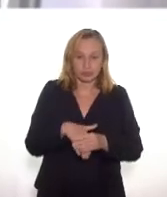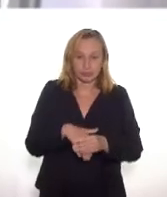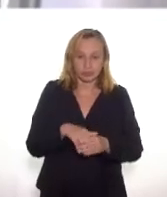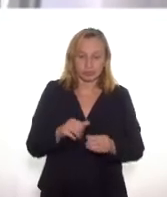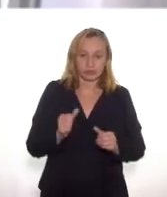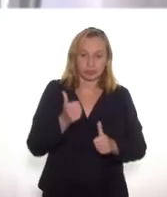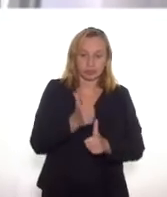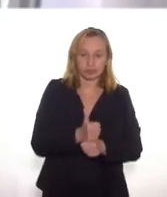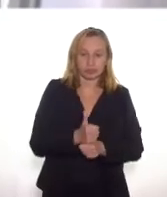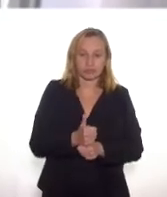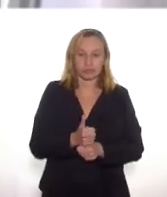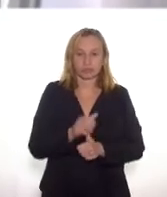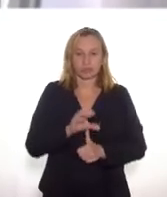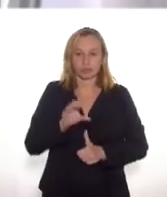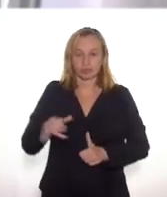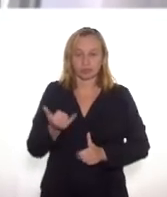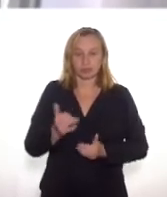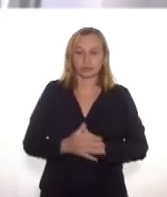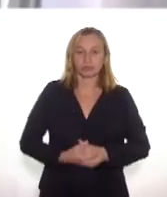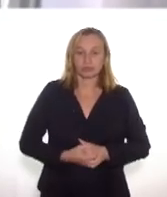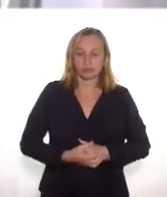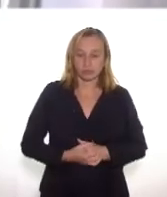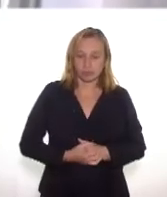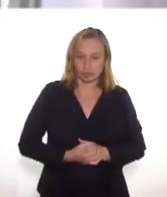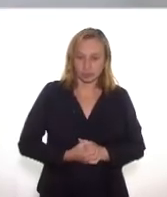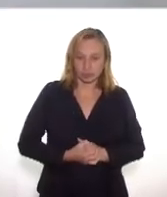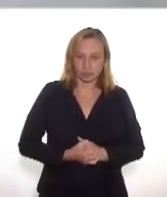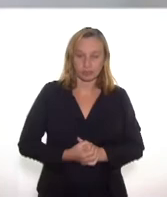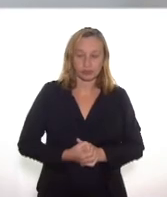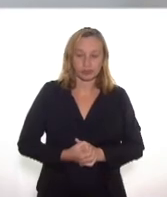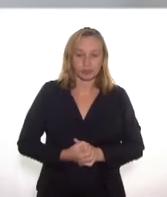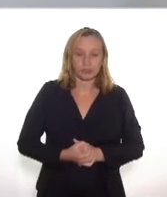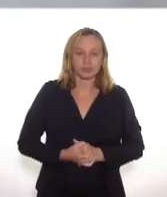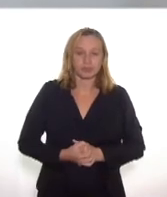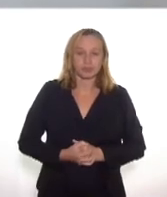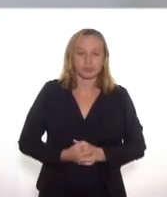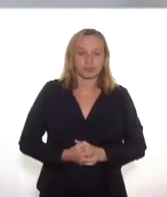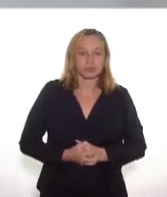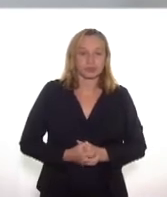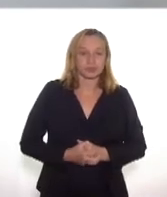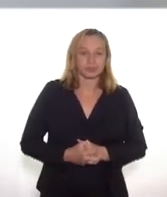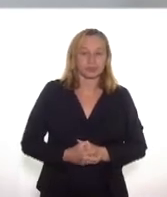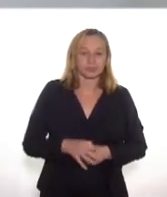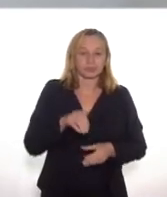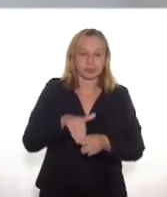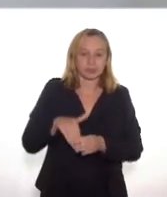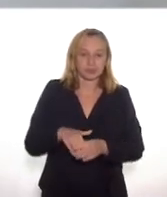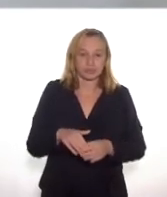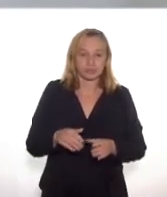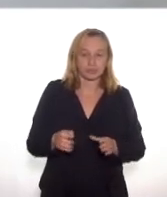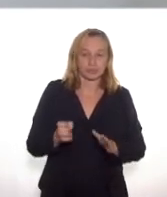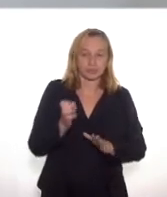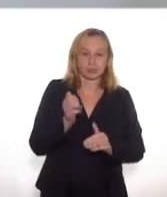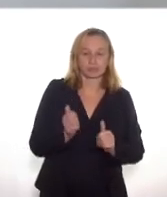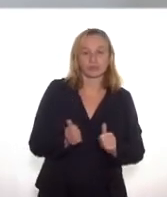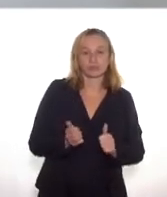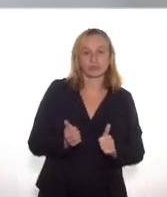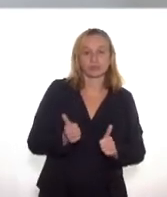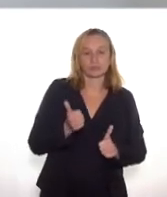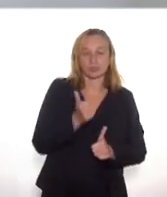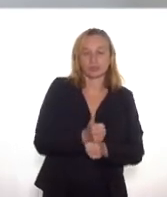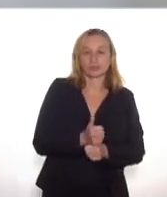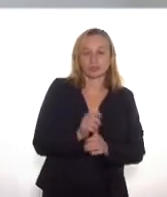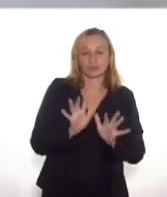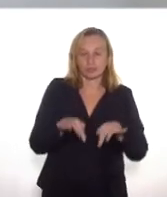substitutivo da CCJ. Com os pareceres emitidos em votação substitutivo, conforme a final de redação